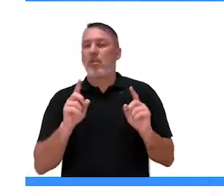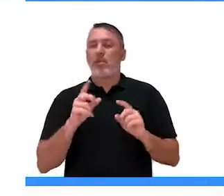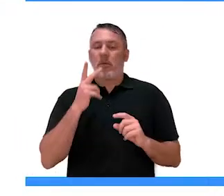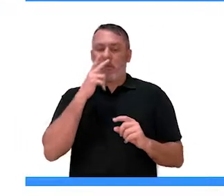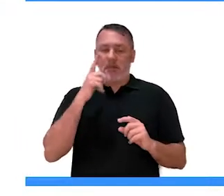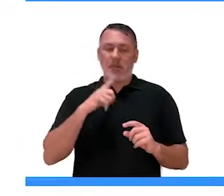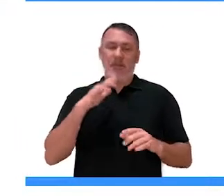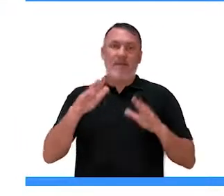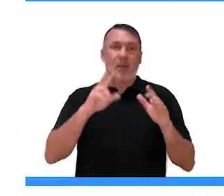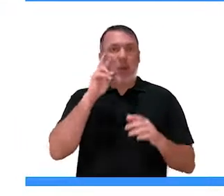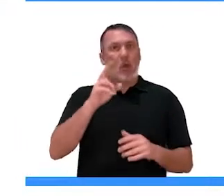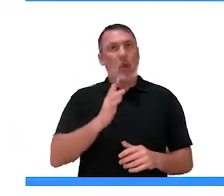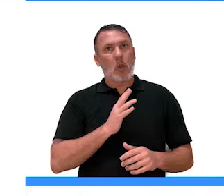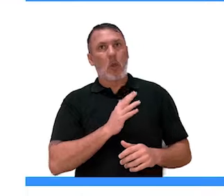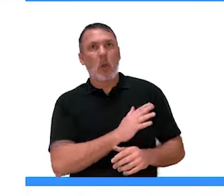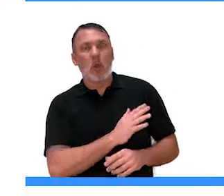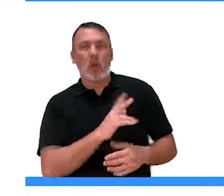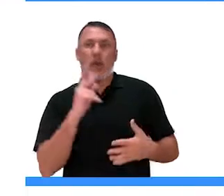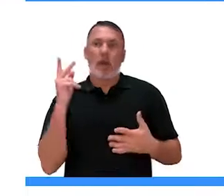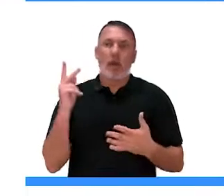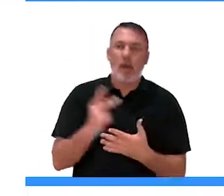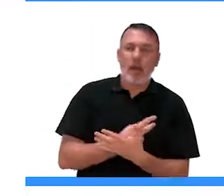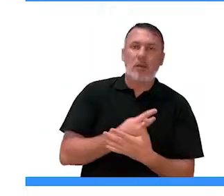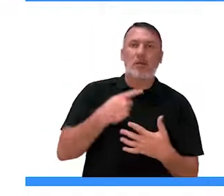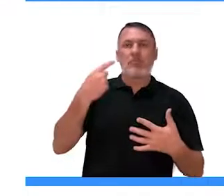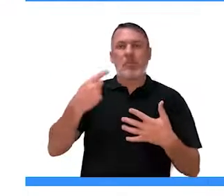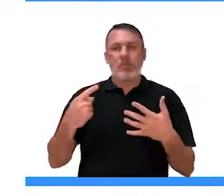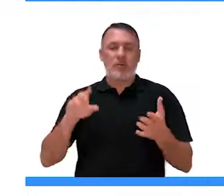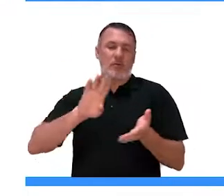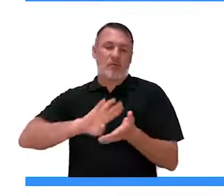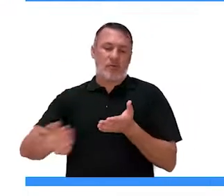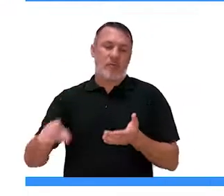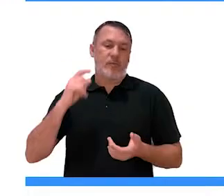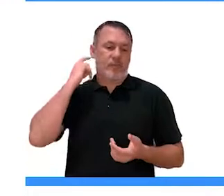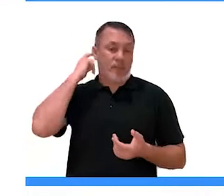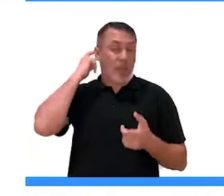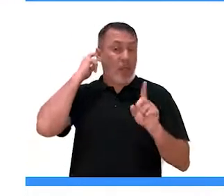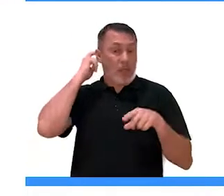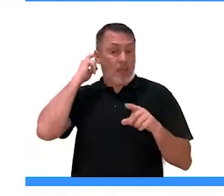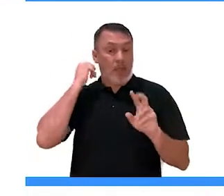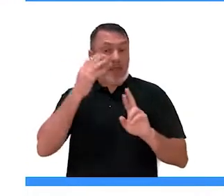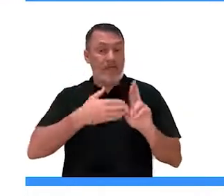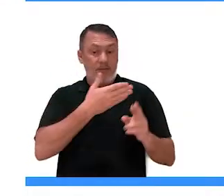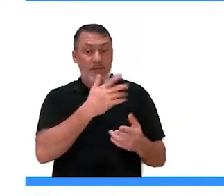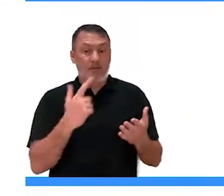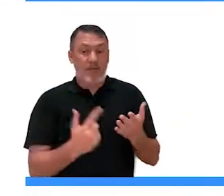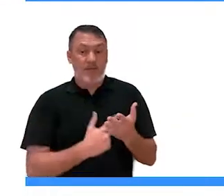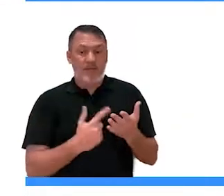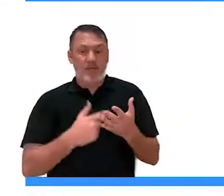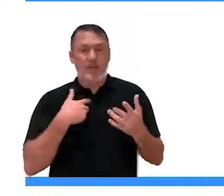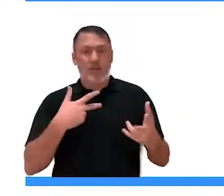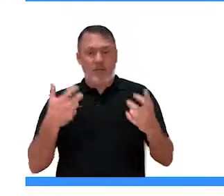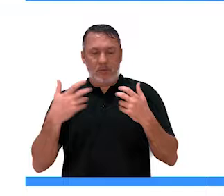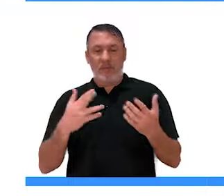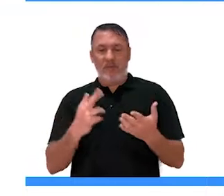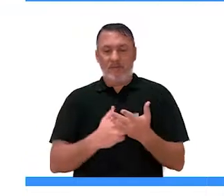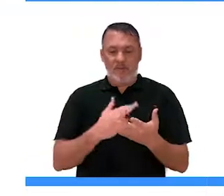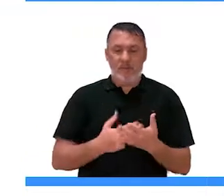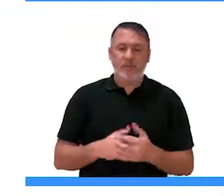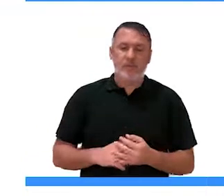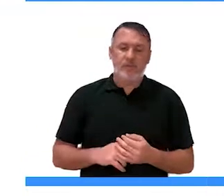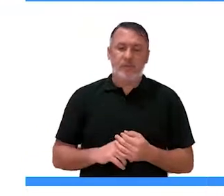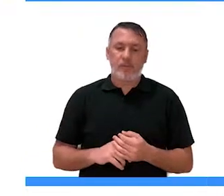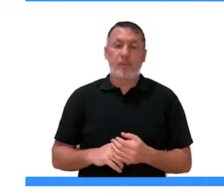humor, horror, caos, doçura e outras tantas sensações. Então a gente tem aqui a referência na revista Continente e